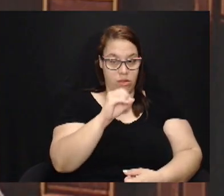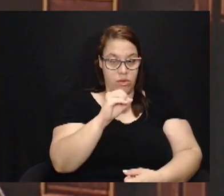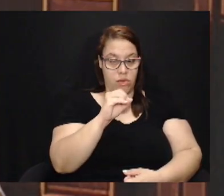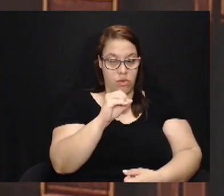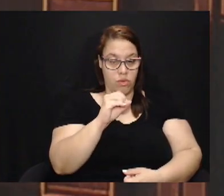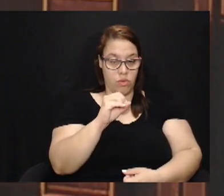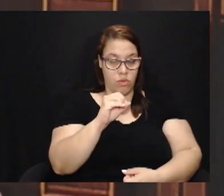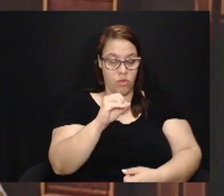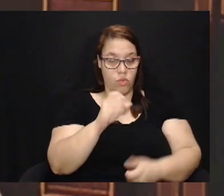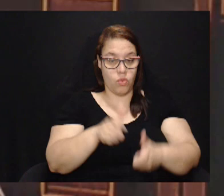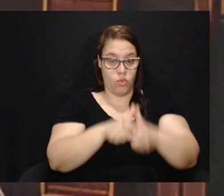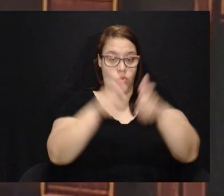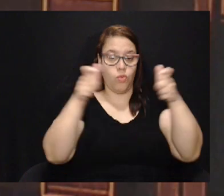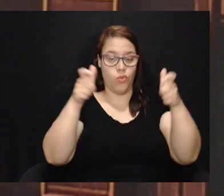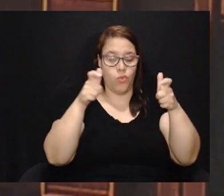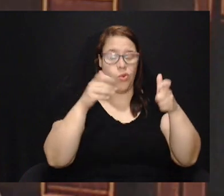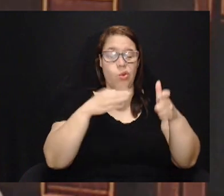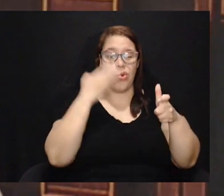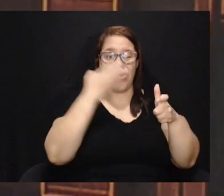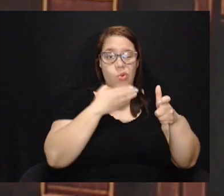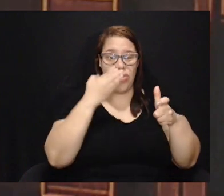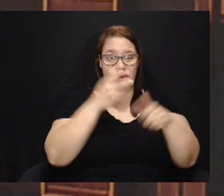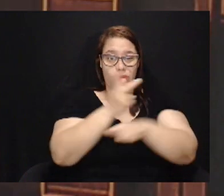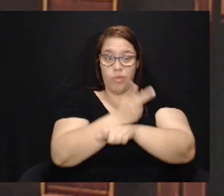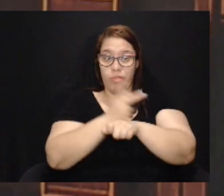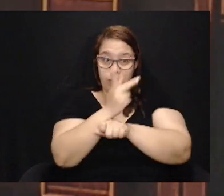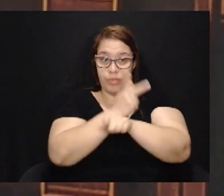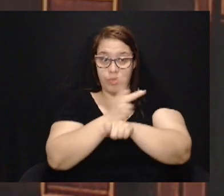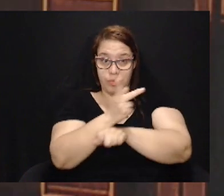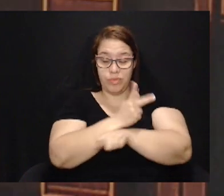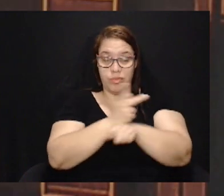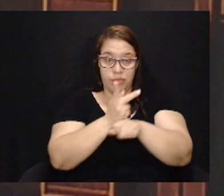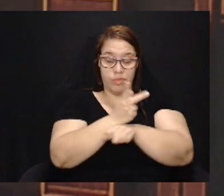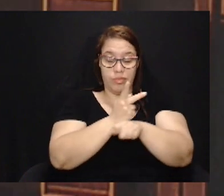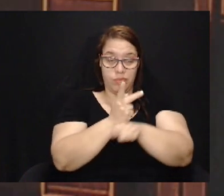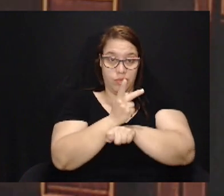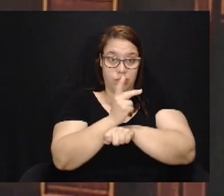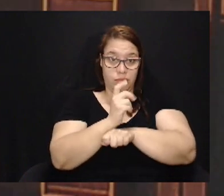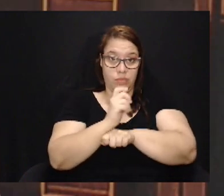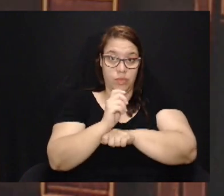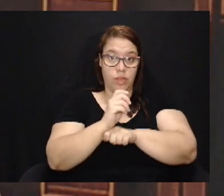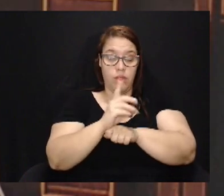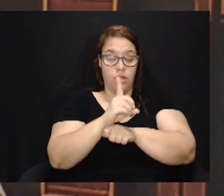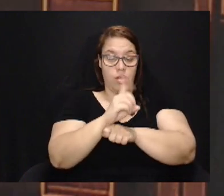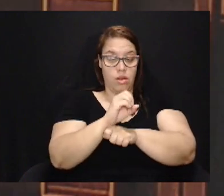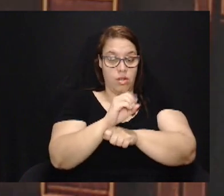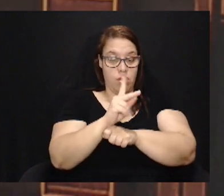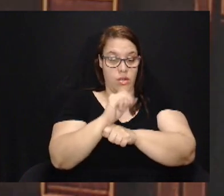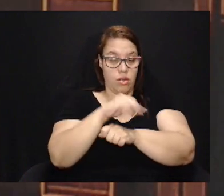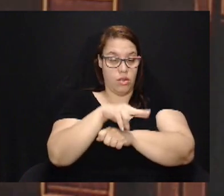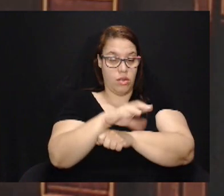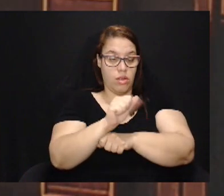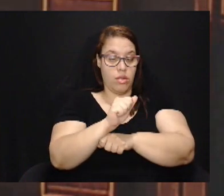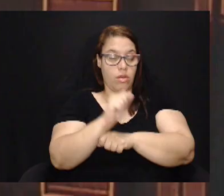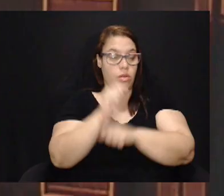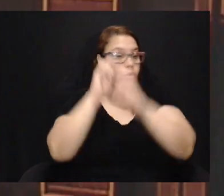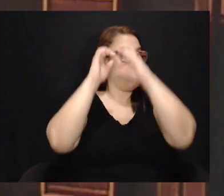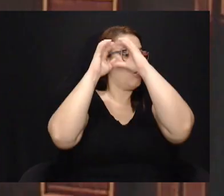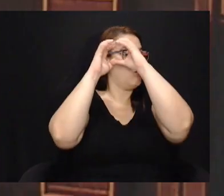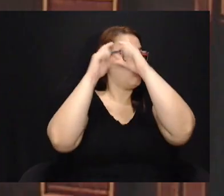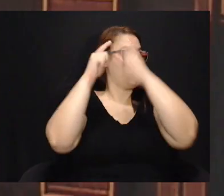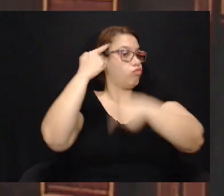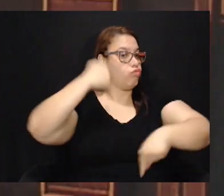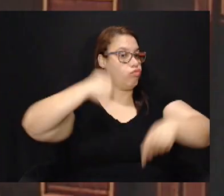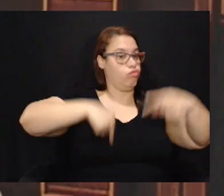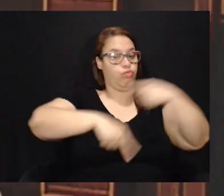a busca desenfreadamente por alimentos açucarados, liberam dopamina. Dopamina é um neurotransmissor relacionado à